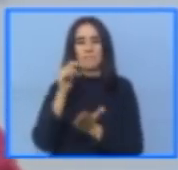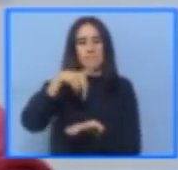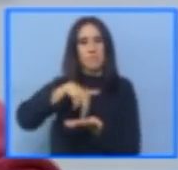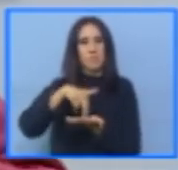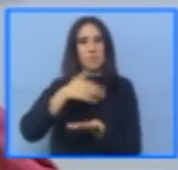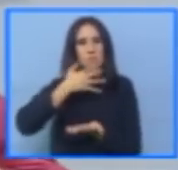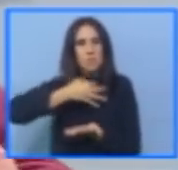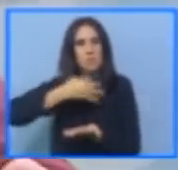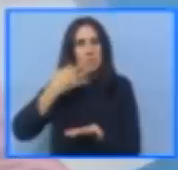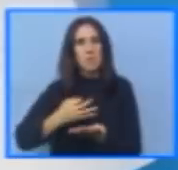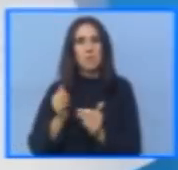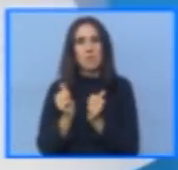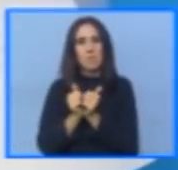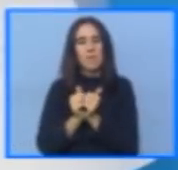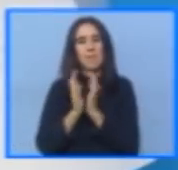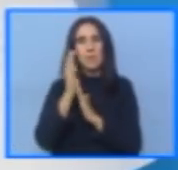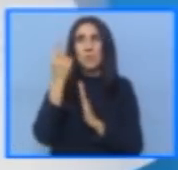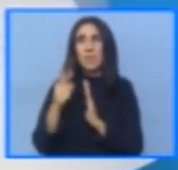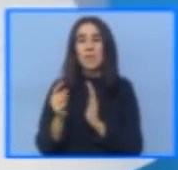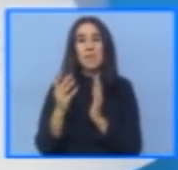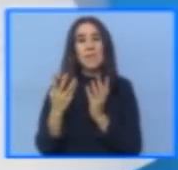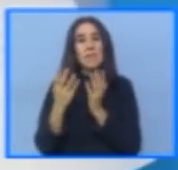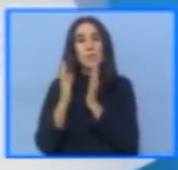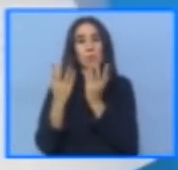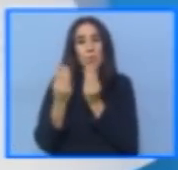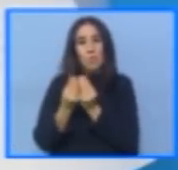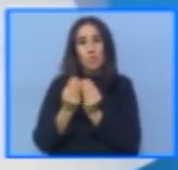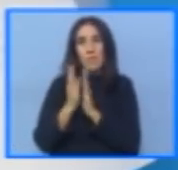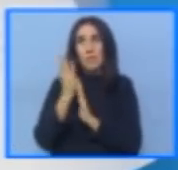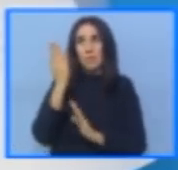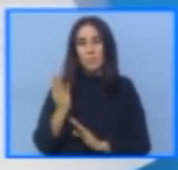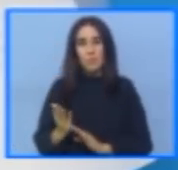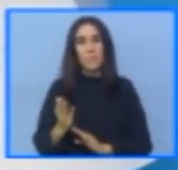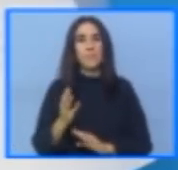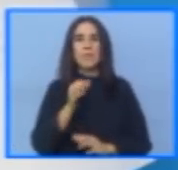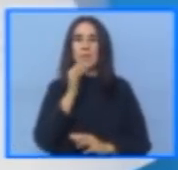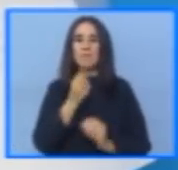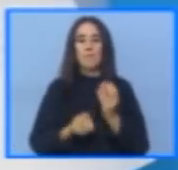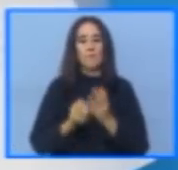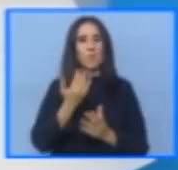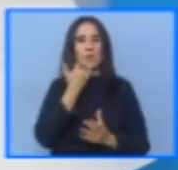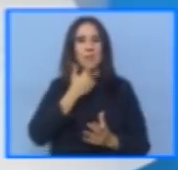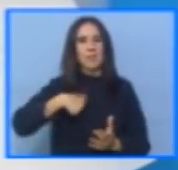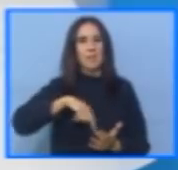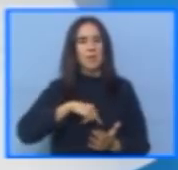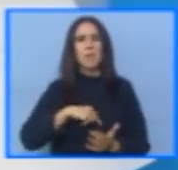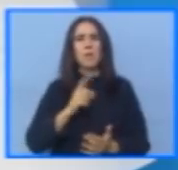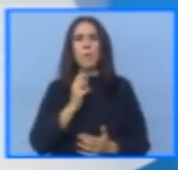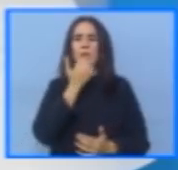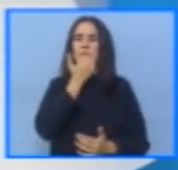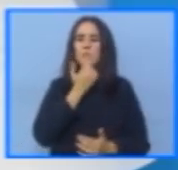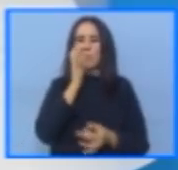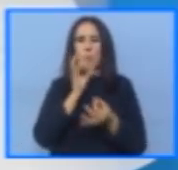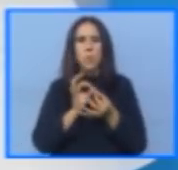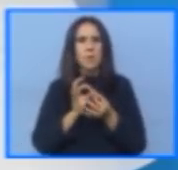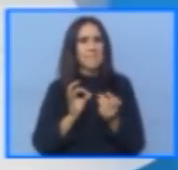certeza desta companhia de Deus, deste Deus connosco. É sempre isso que funda a nossa alegria. Não é a satisfação